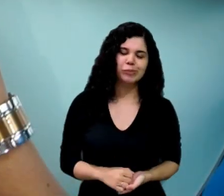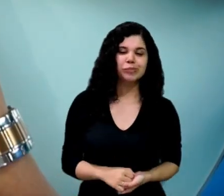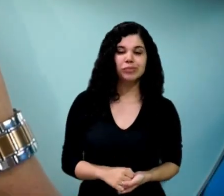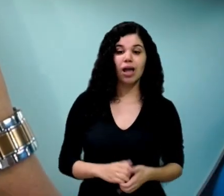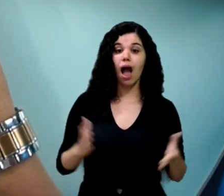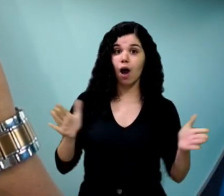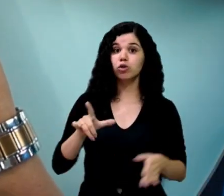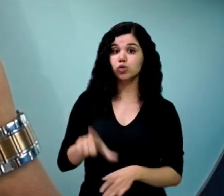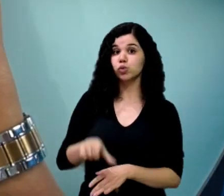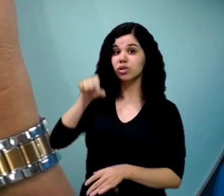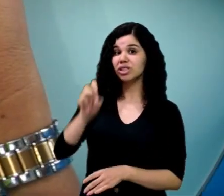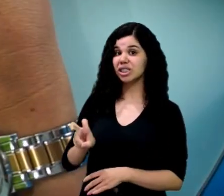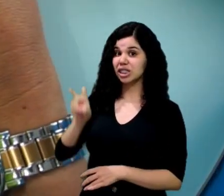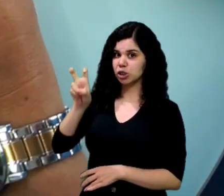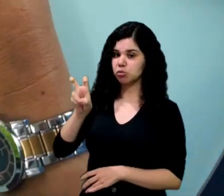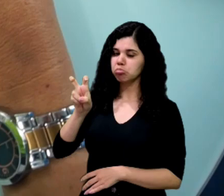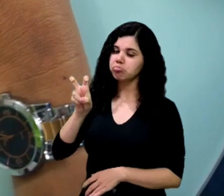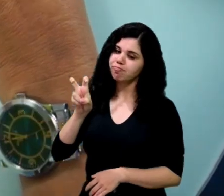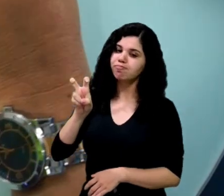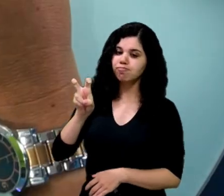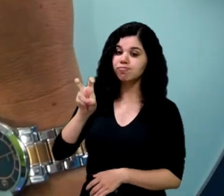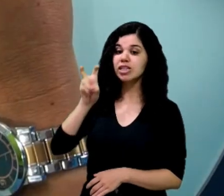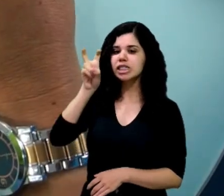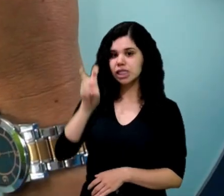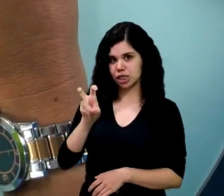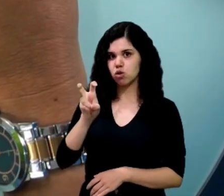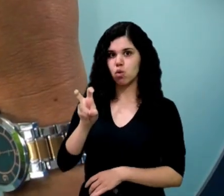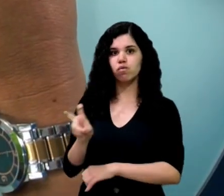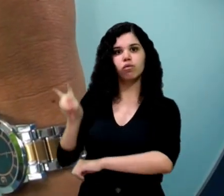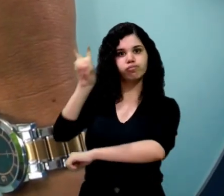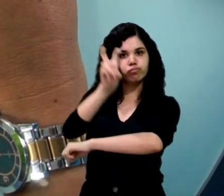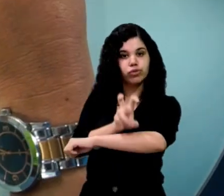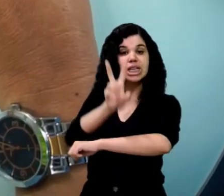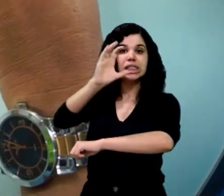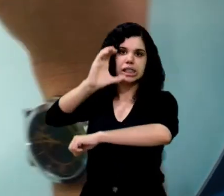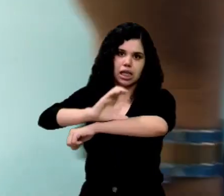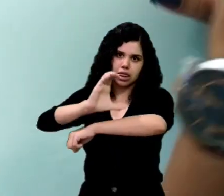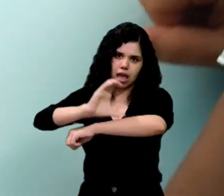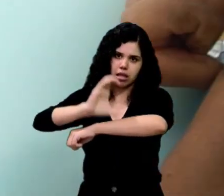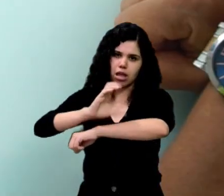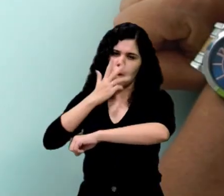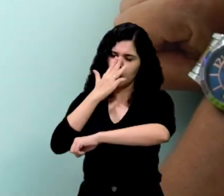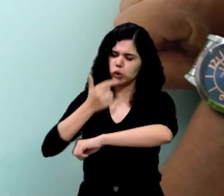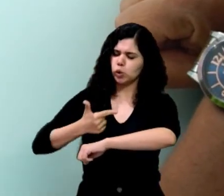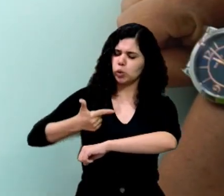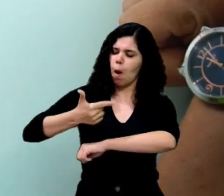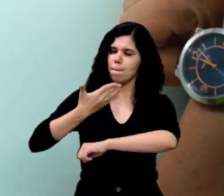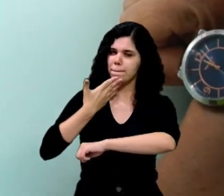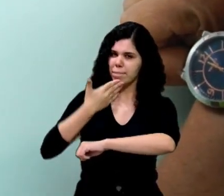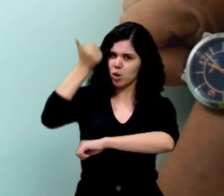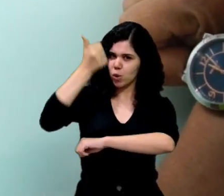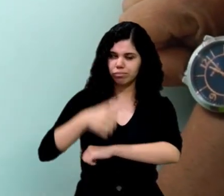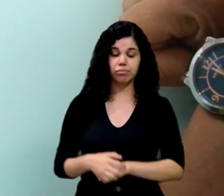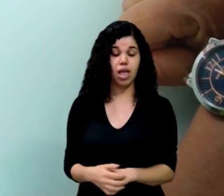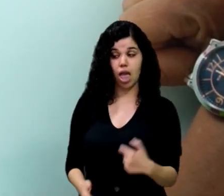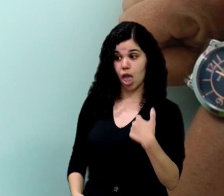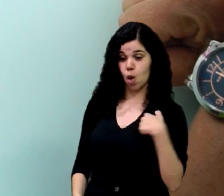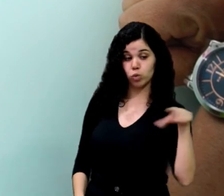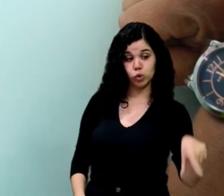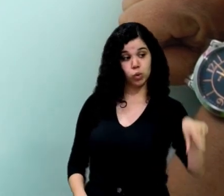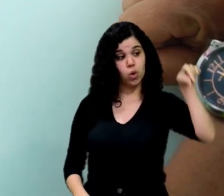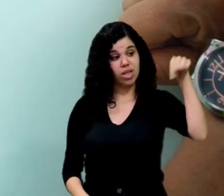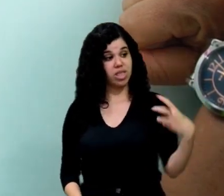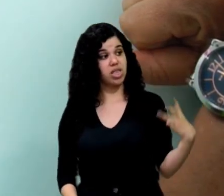peguei o 5. Bom, esse 5 eu vou deixar na centena. Eu acho que eu vou ter mais sorte aqui com ele na centena. Eu peguei o número